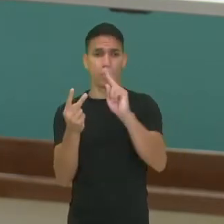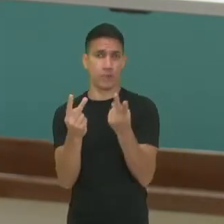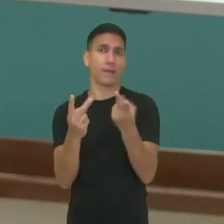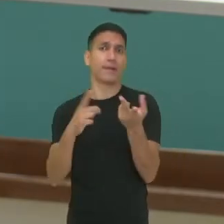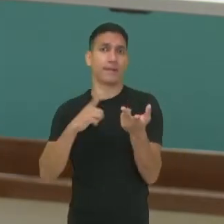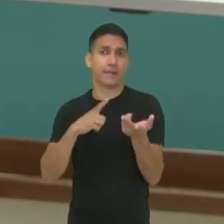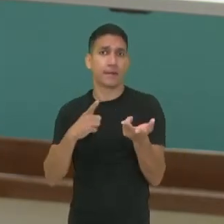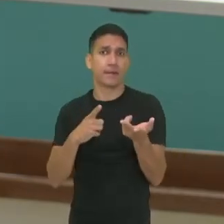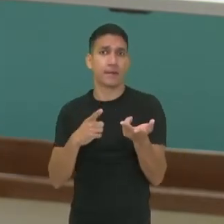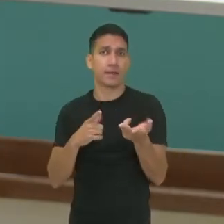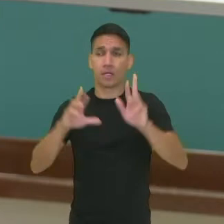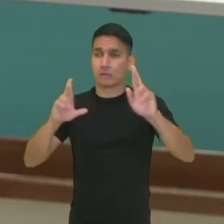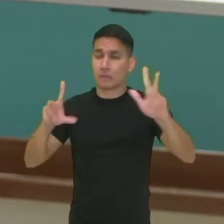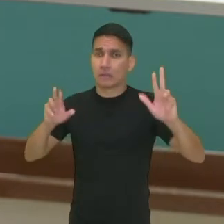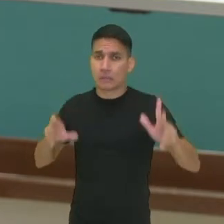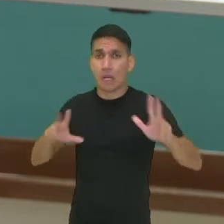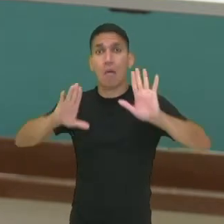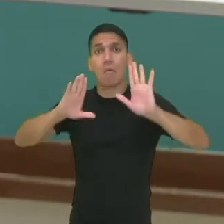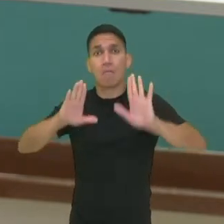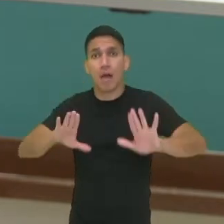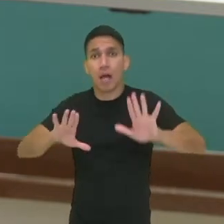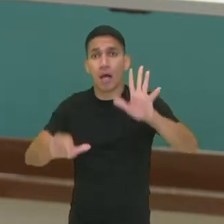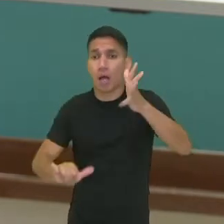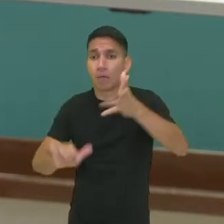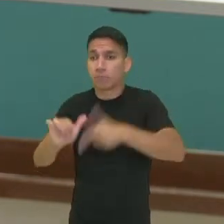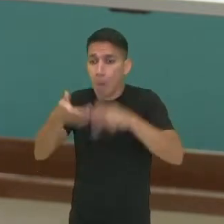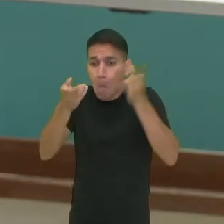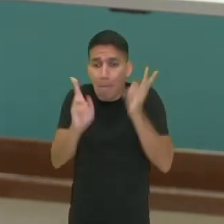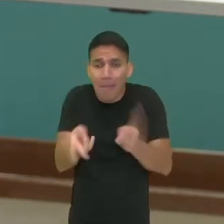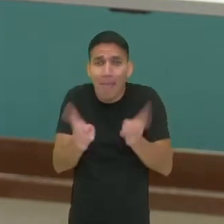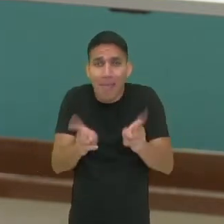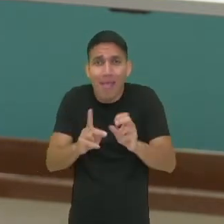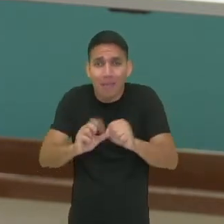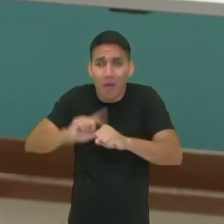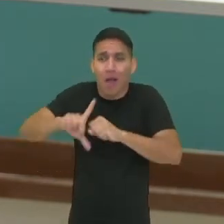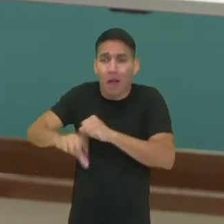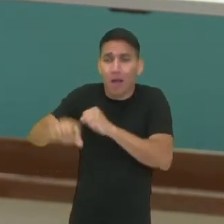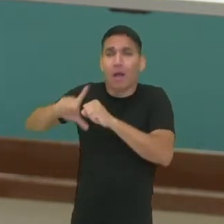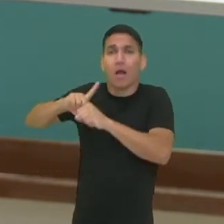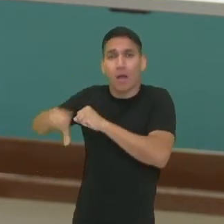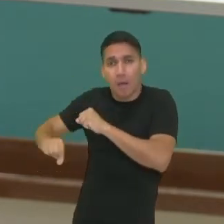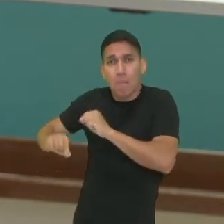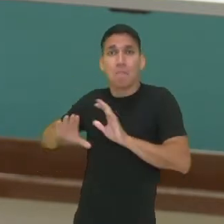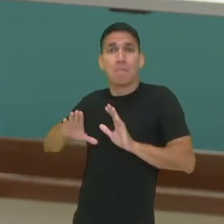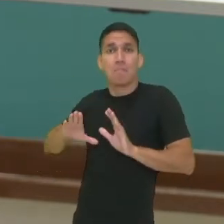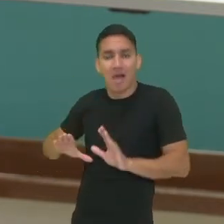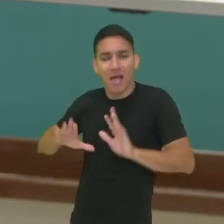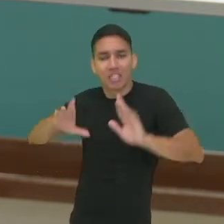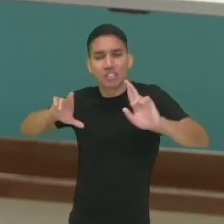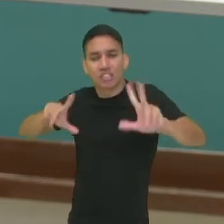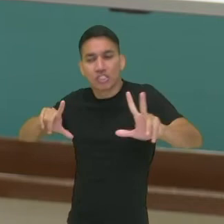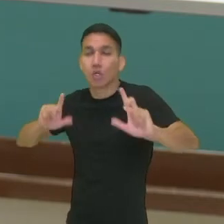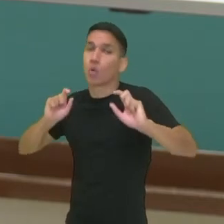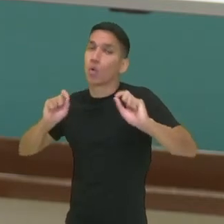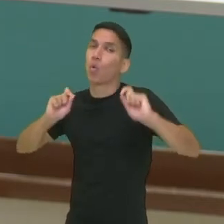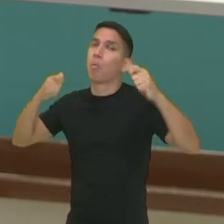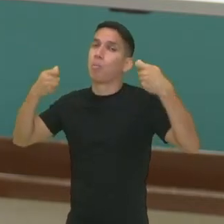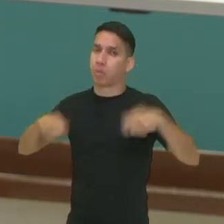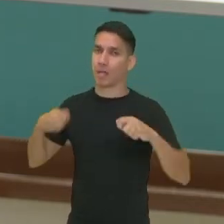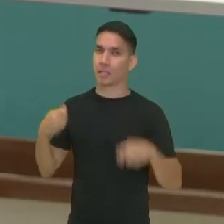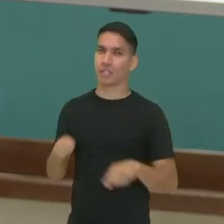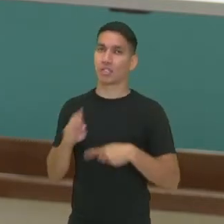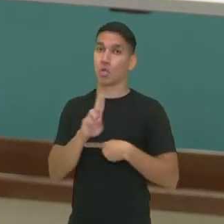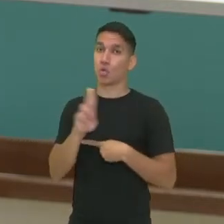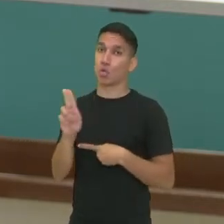2 substâncias diferentes, constituídas pelos mesmos átomos, mas por ser diferentes, tem que ter